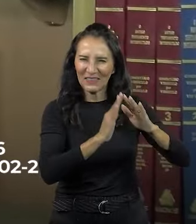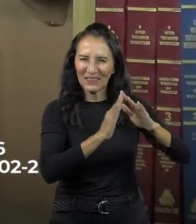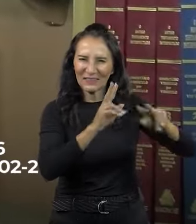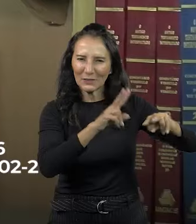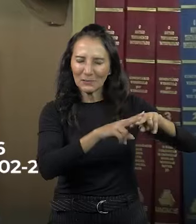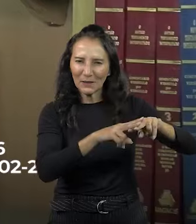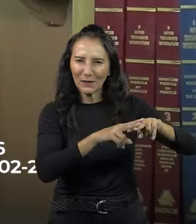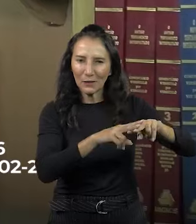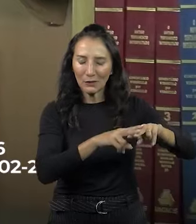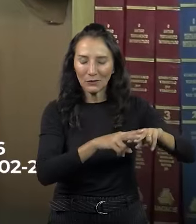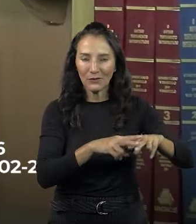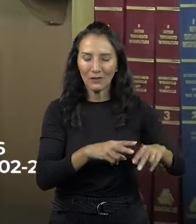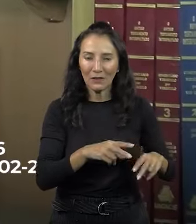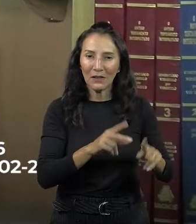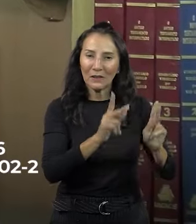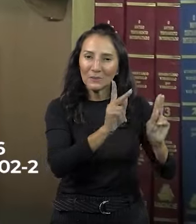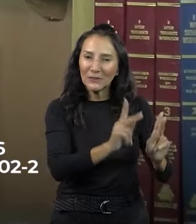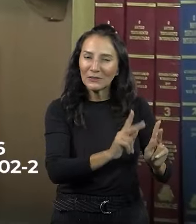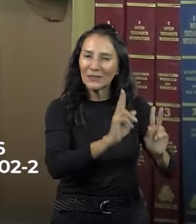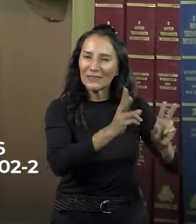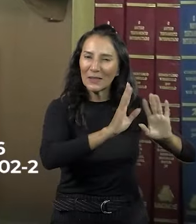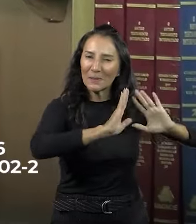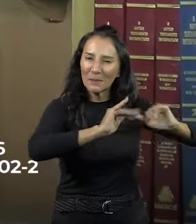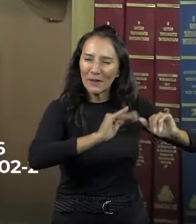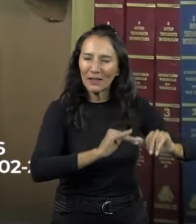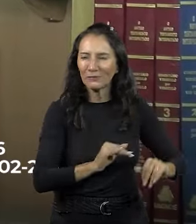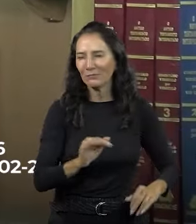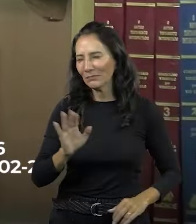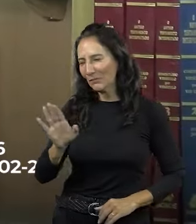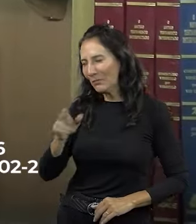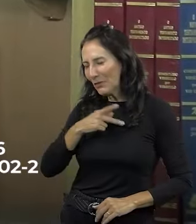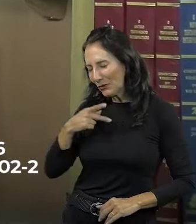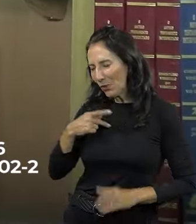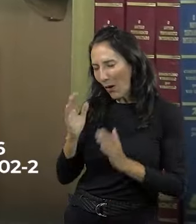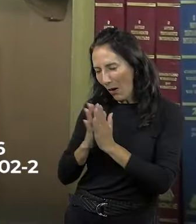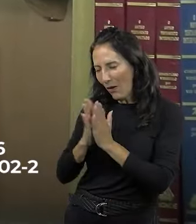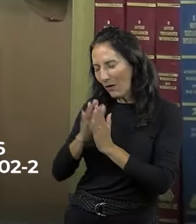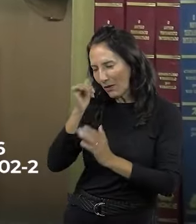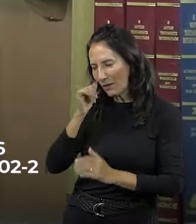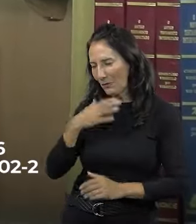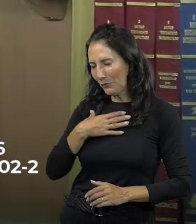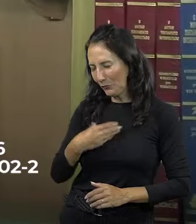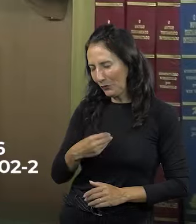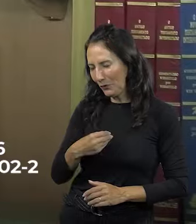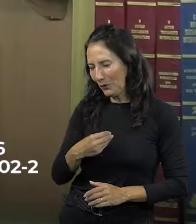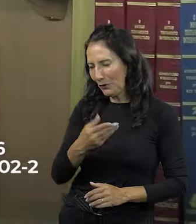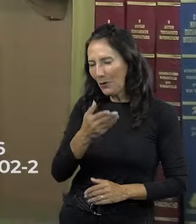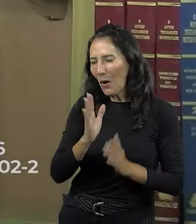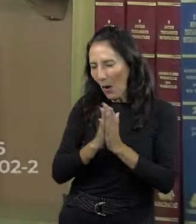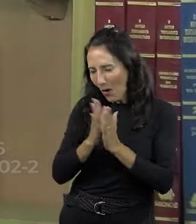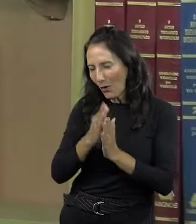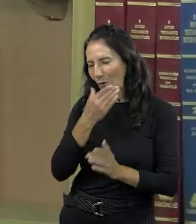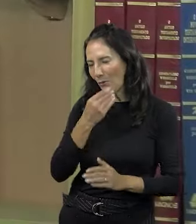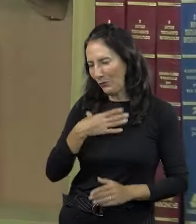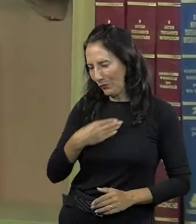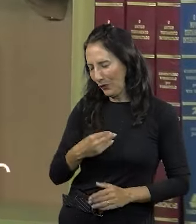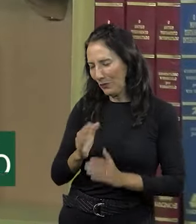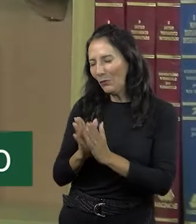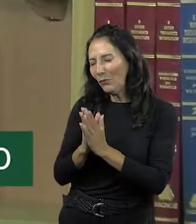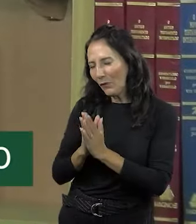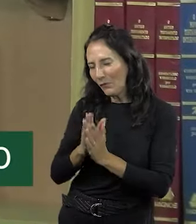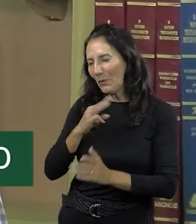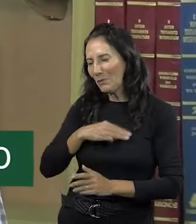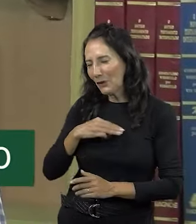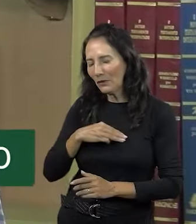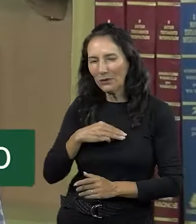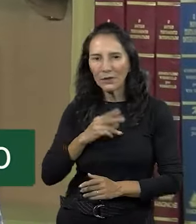falou pastor Ore pelo meu filho ore pela minha filha Ô Pastor tem misericórdia